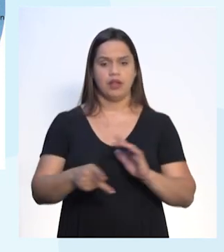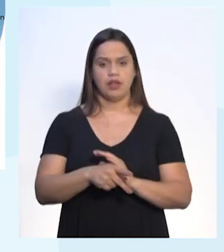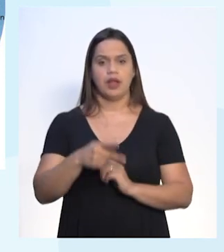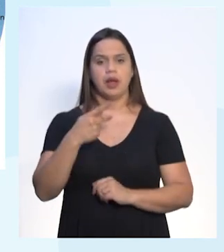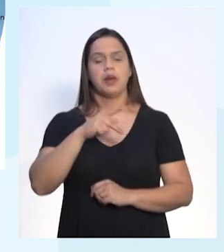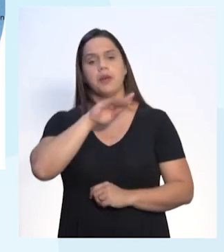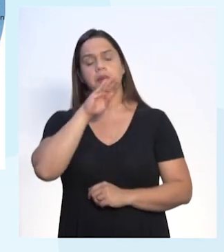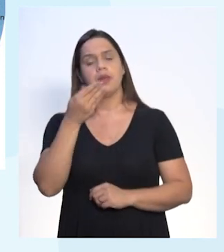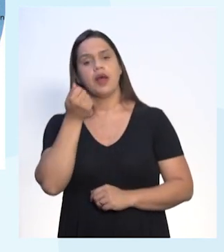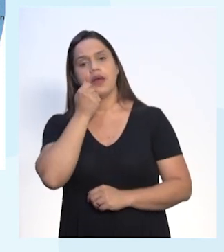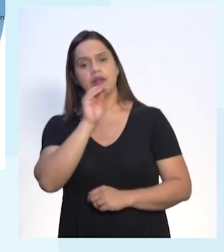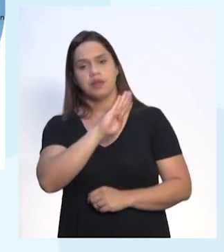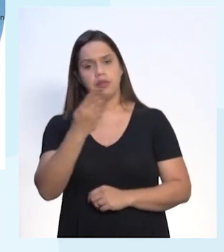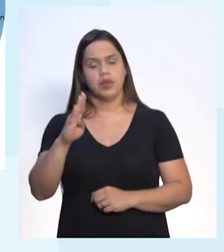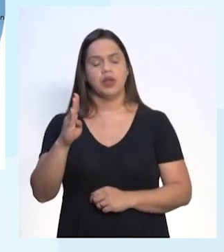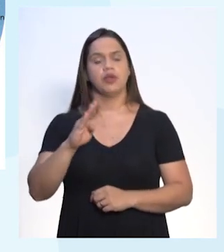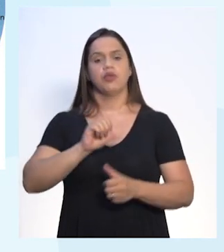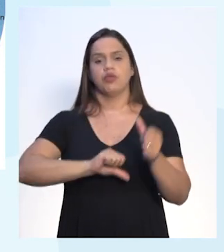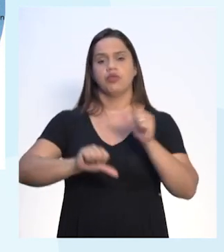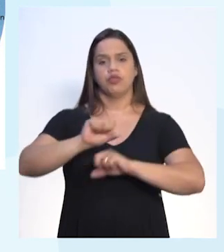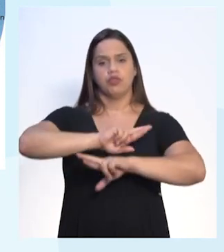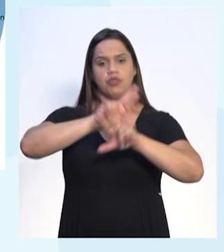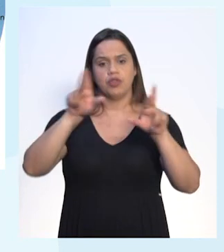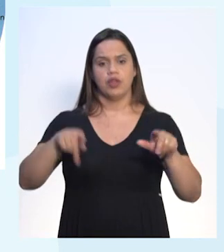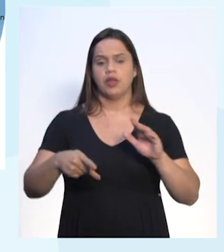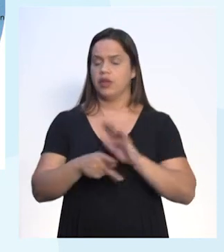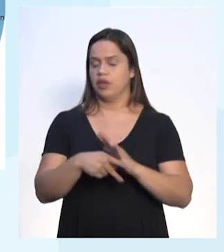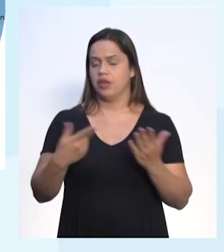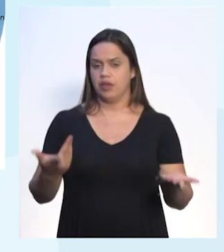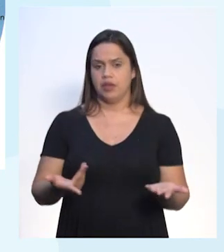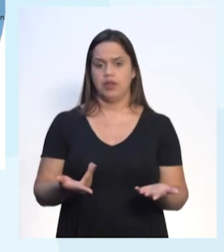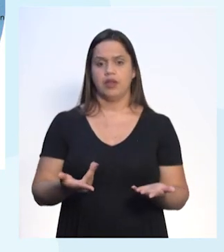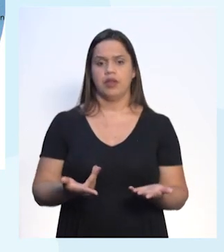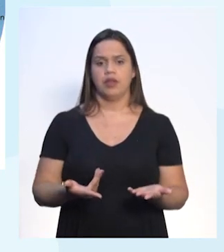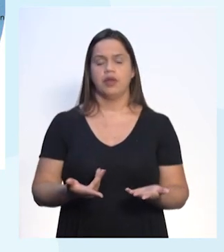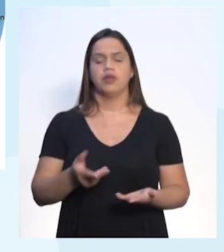biodiversidades, né? Hotspots pode ser chamado de hotspots